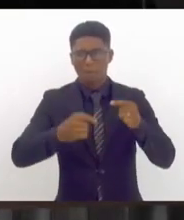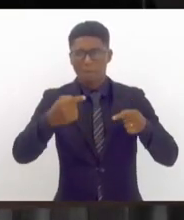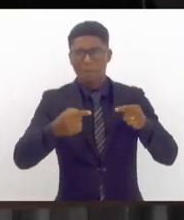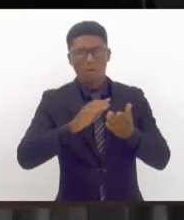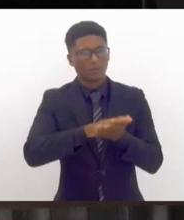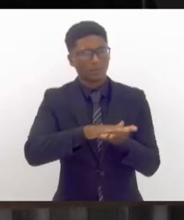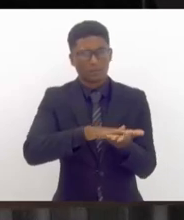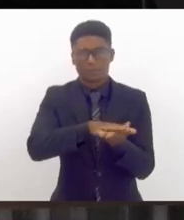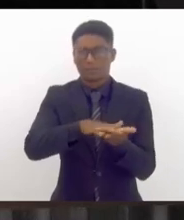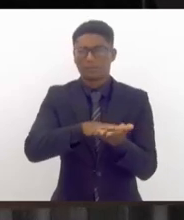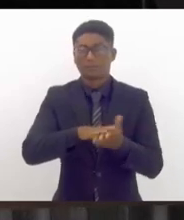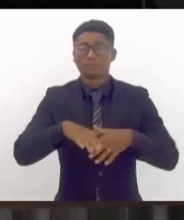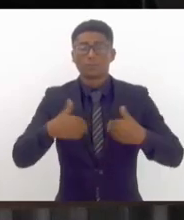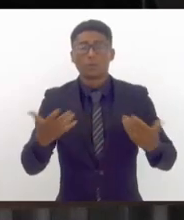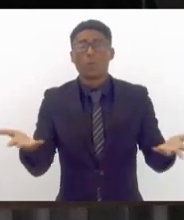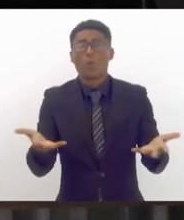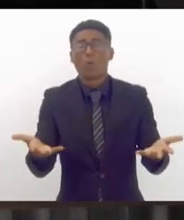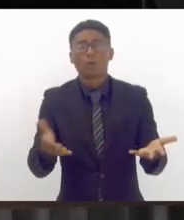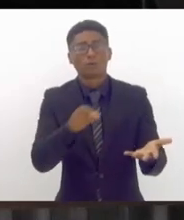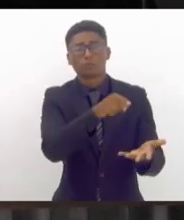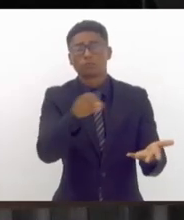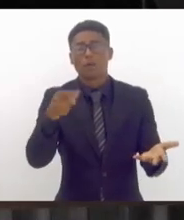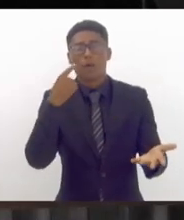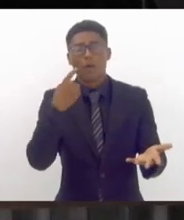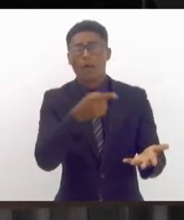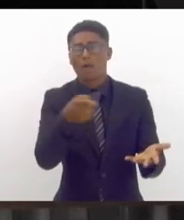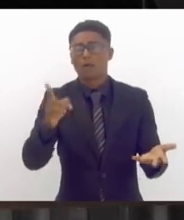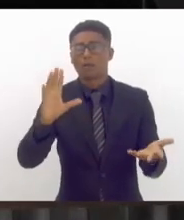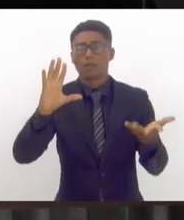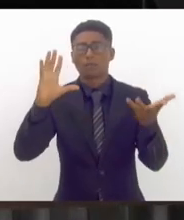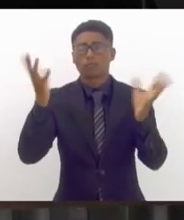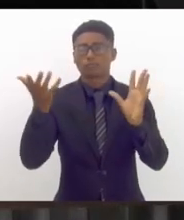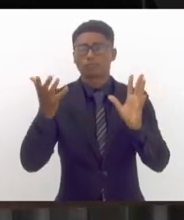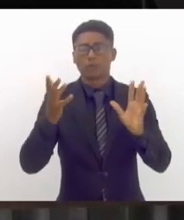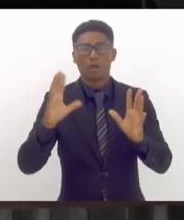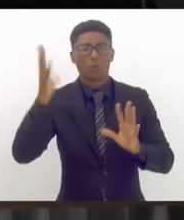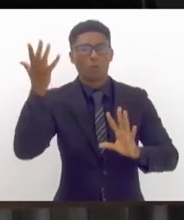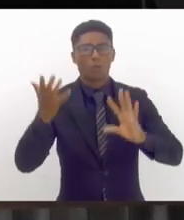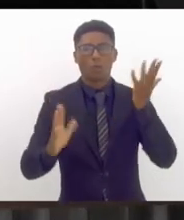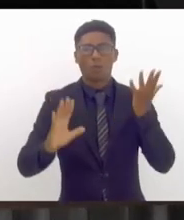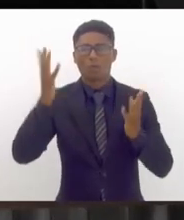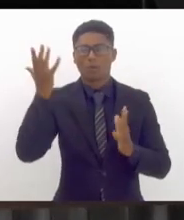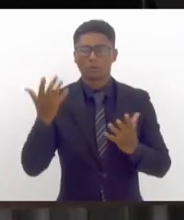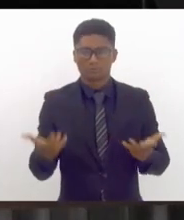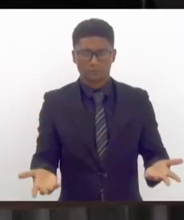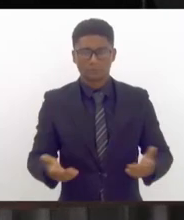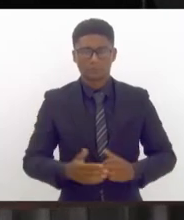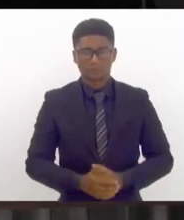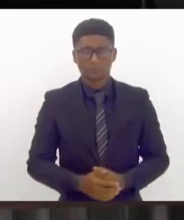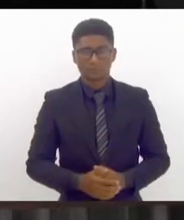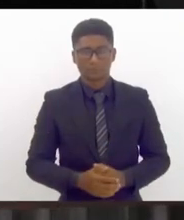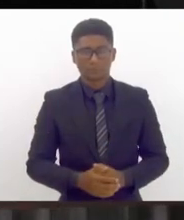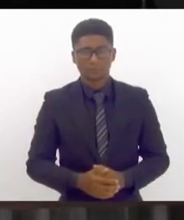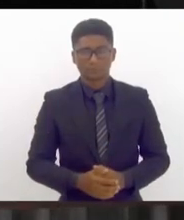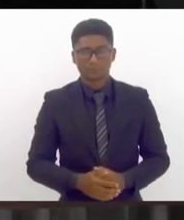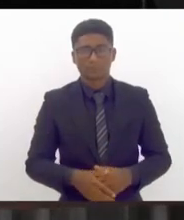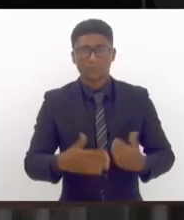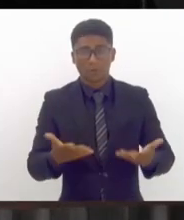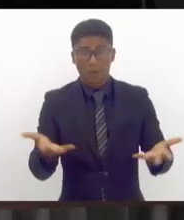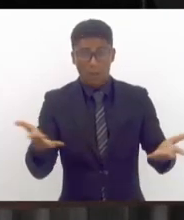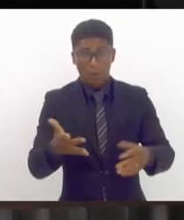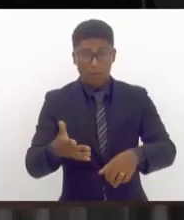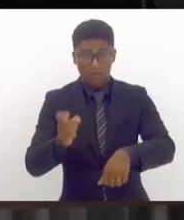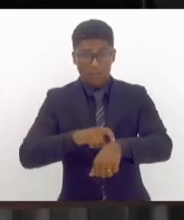coloca no quadro em que vivemos hoje. Isso quer dizer, deputada Tiaju, que não existe uma grande solução